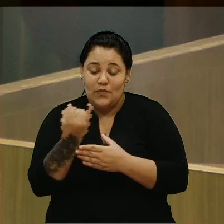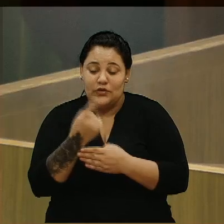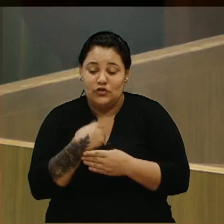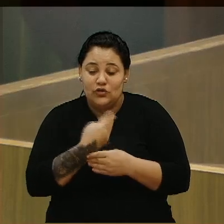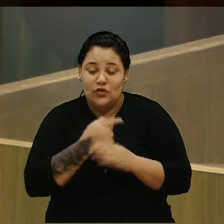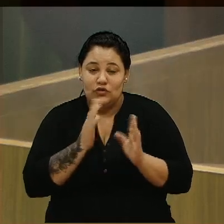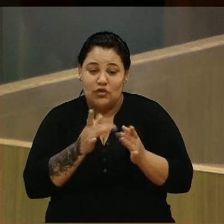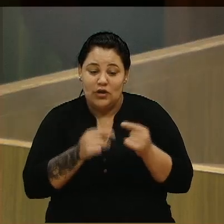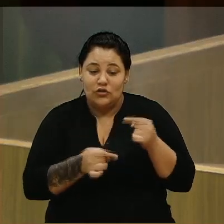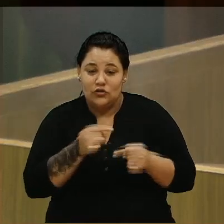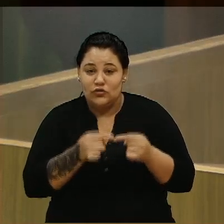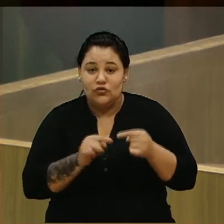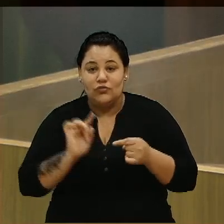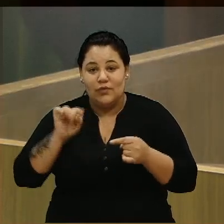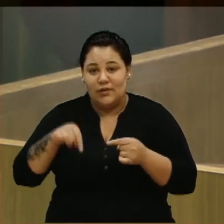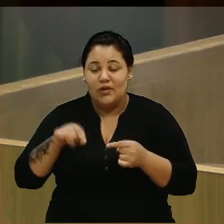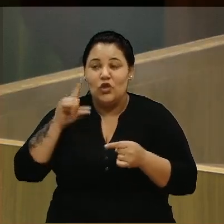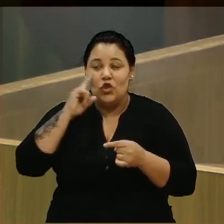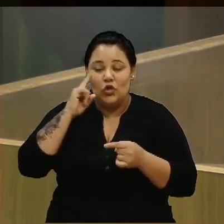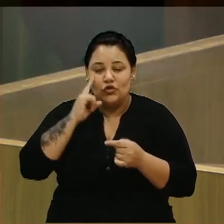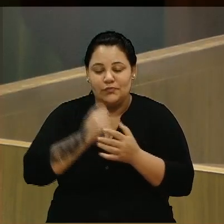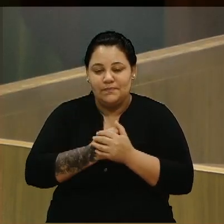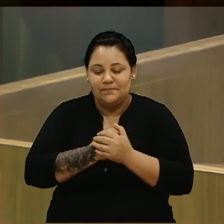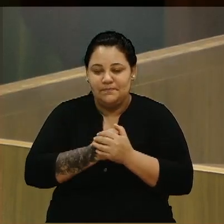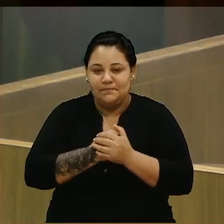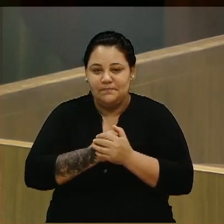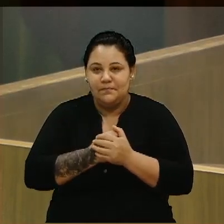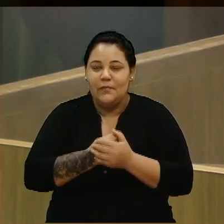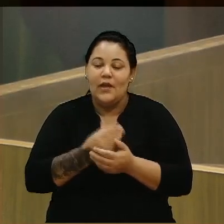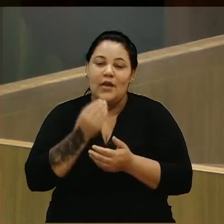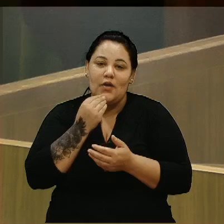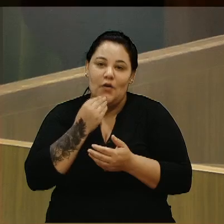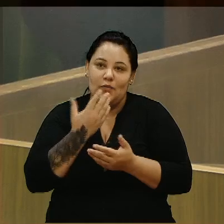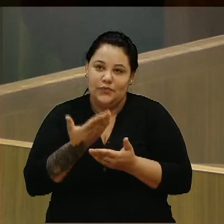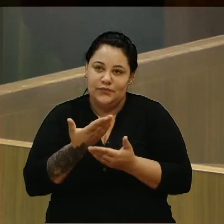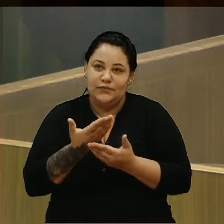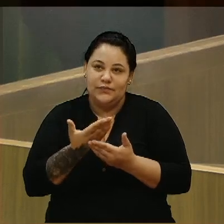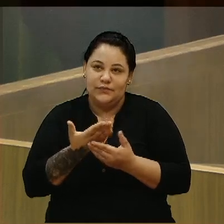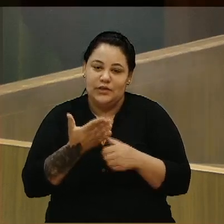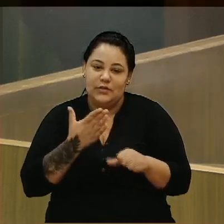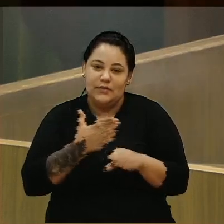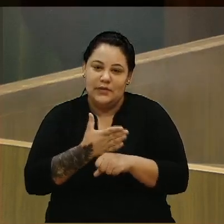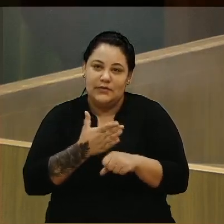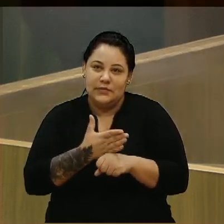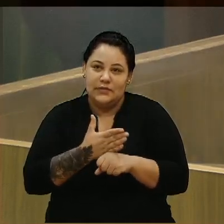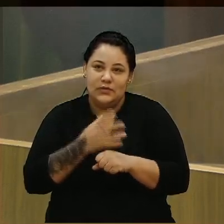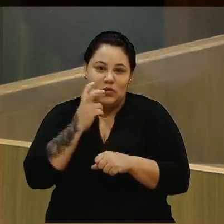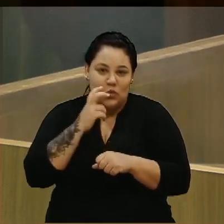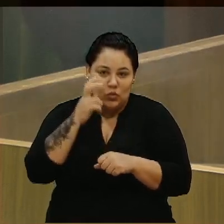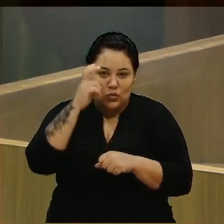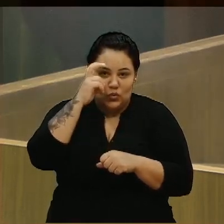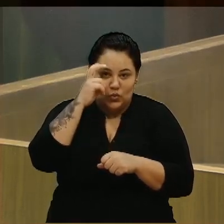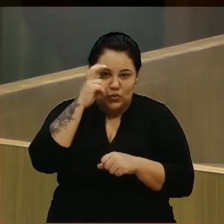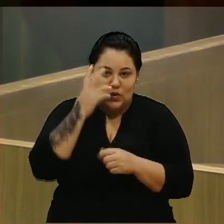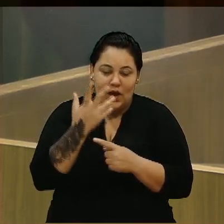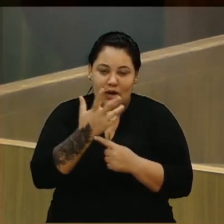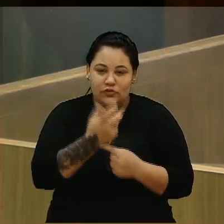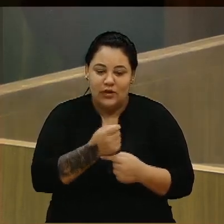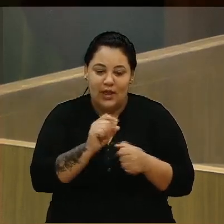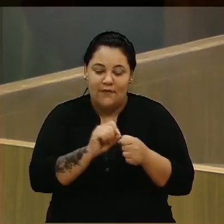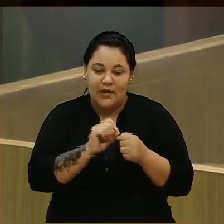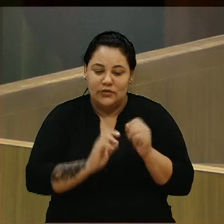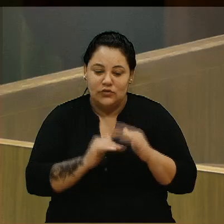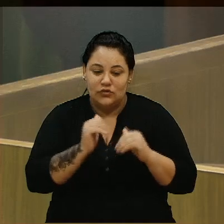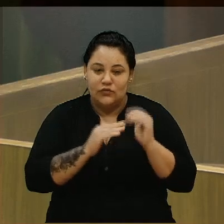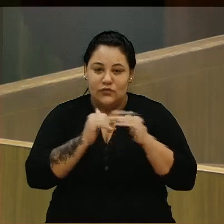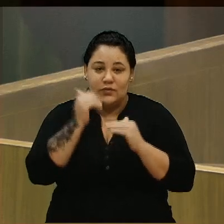aqui praticamente todos os dias. E essa inserção no meio artístico, no meio cultural, ela também possibilita o desenvolvimento de talentos,